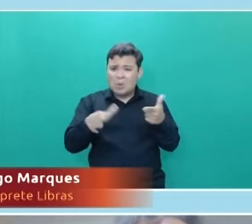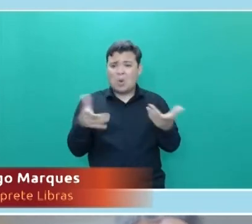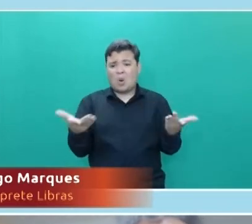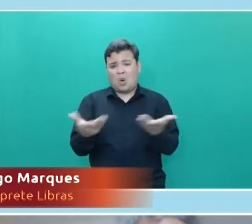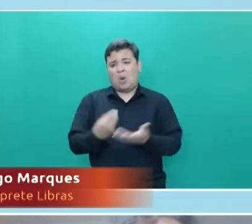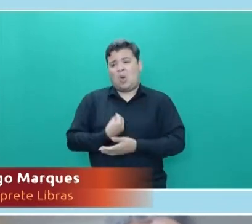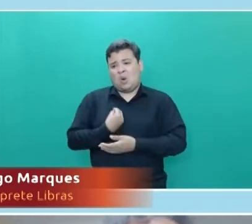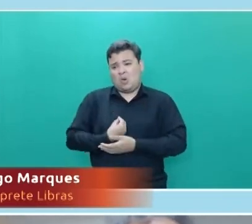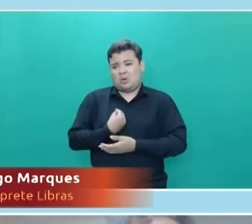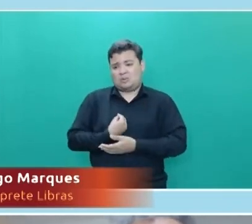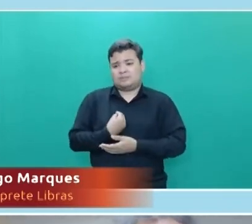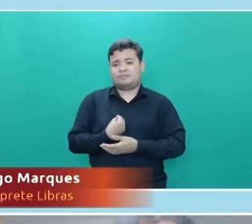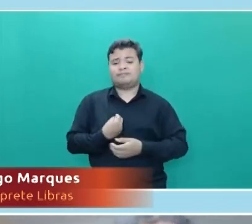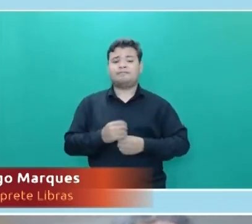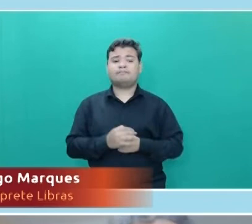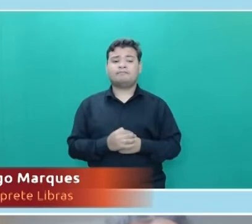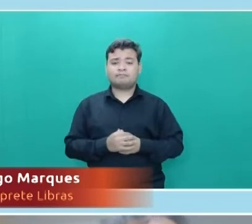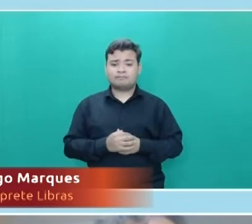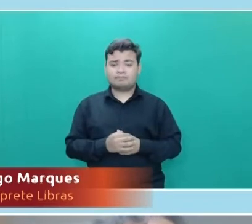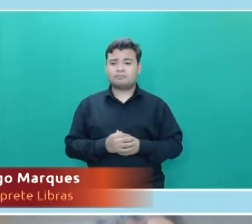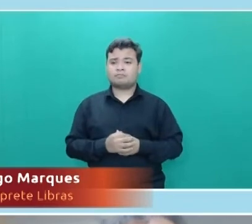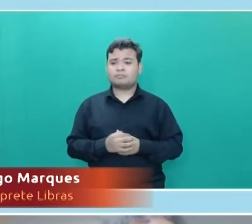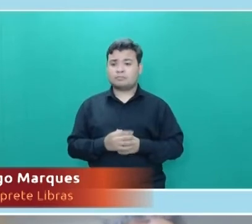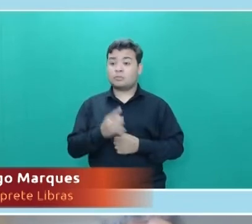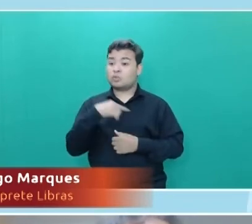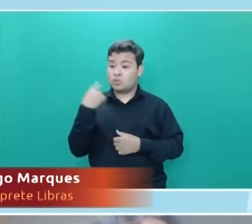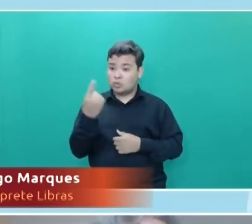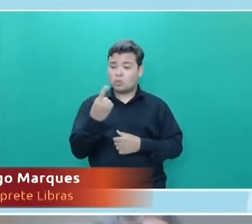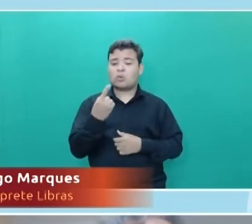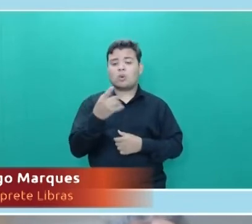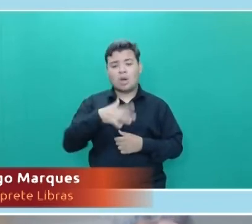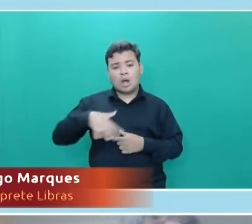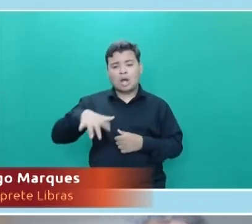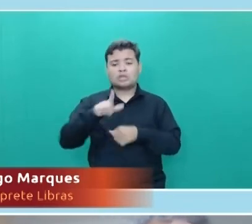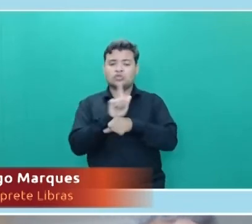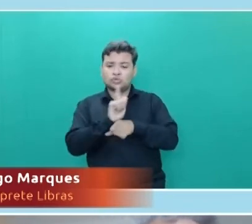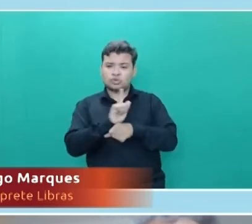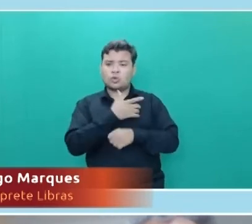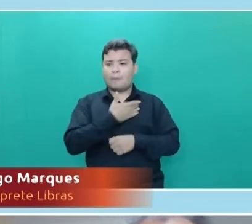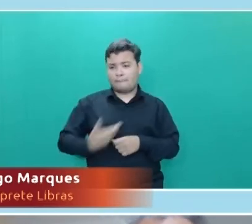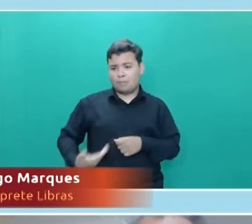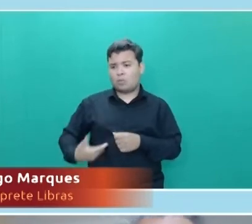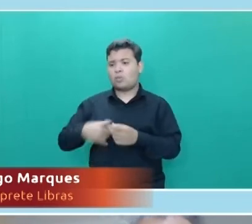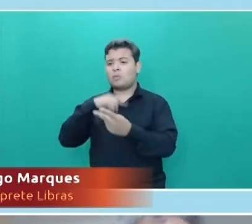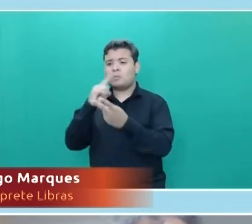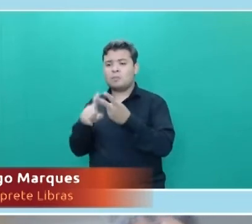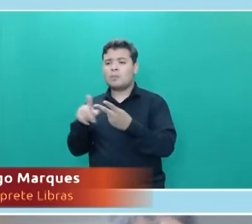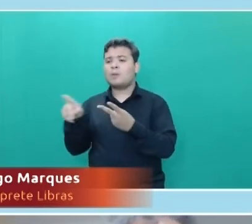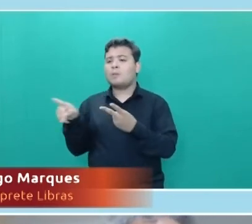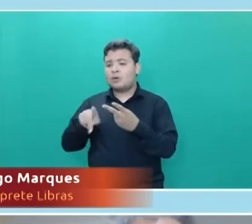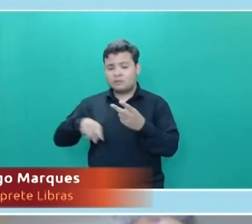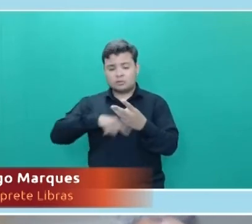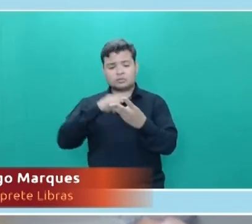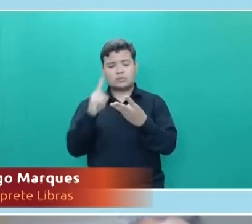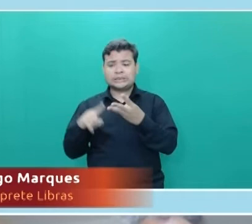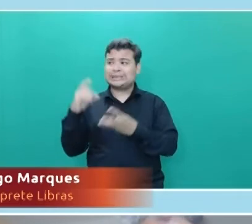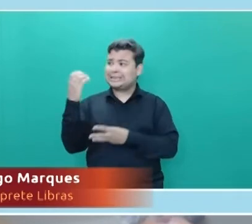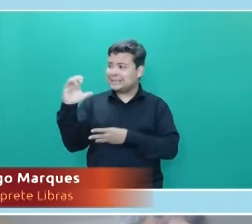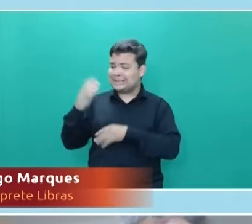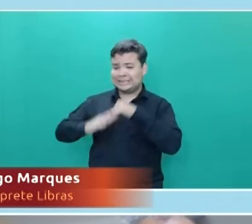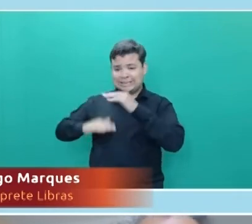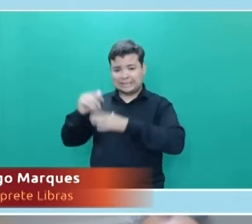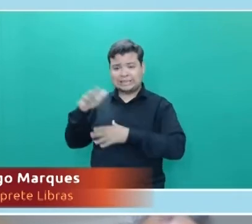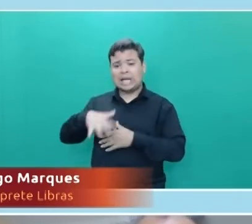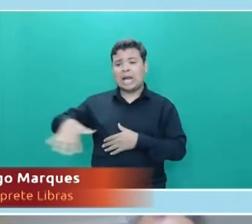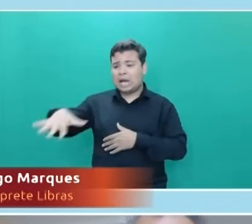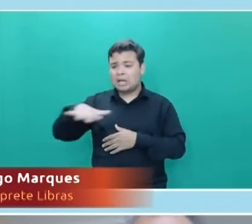gente precisa, né, retomar, enquanto gestor público, enquanto professores, enquanto cientistas,